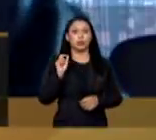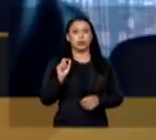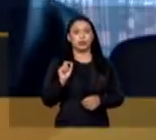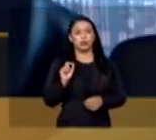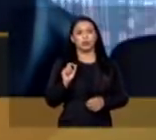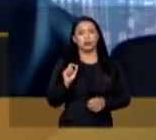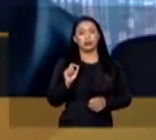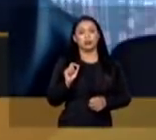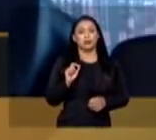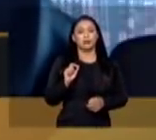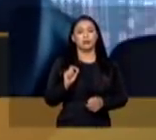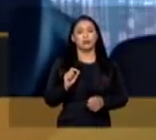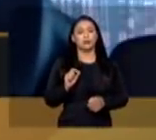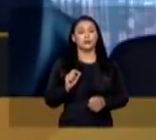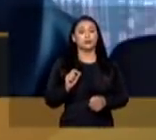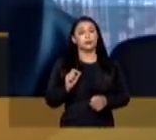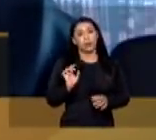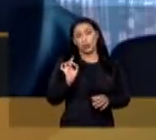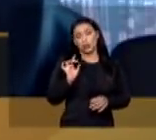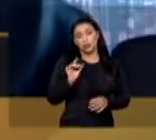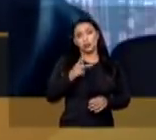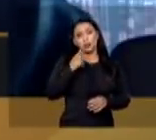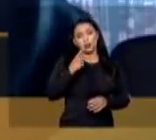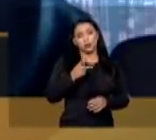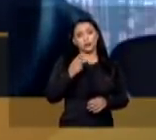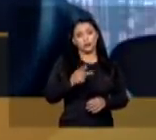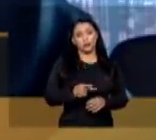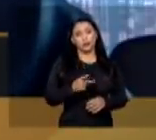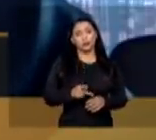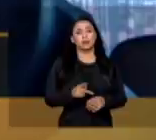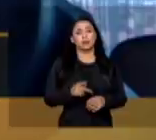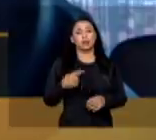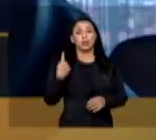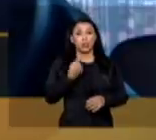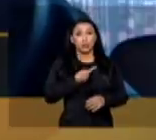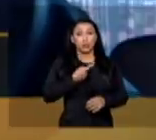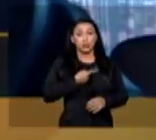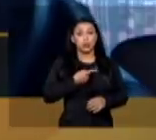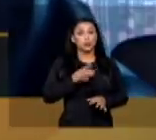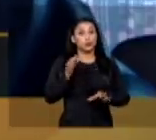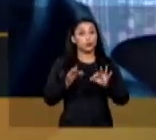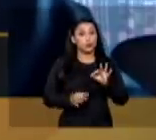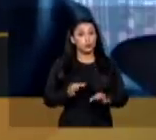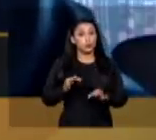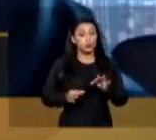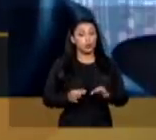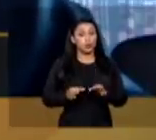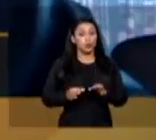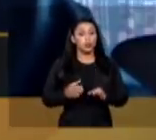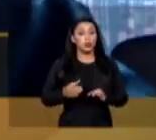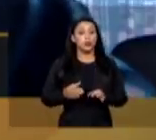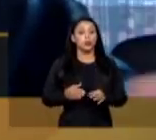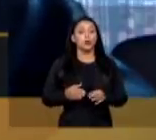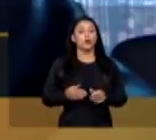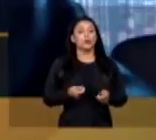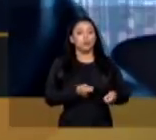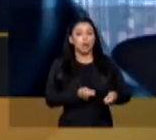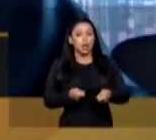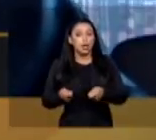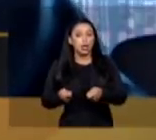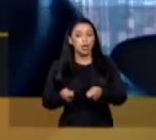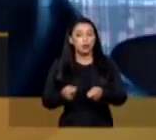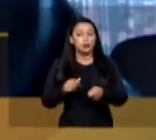Plenário então, julga recurso que trata da decisão monocrática que declarou incompetência da 13ª Vara Federal de Curitiba para julgar